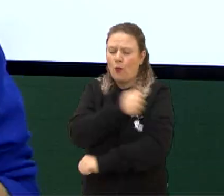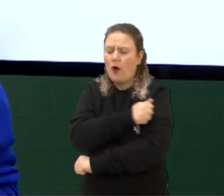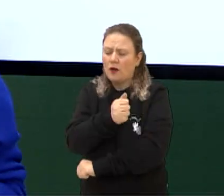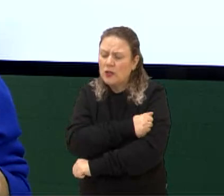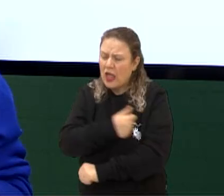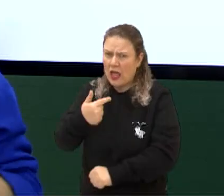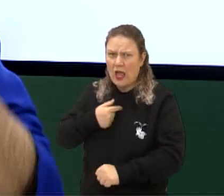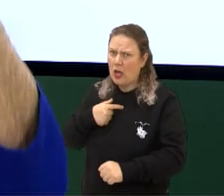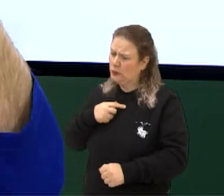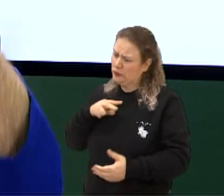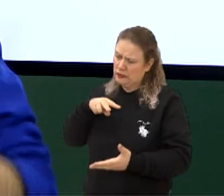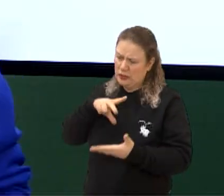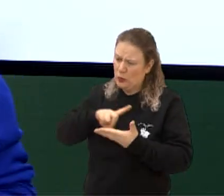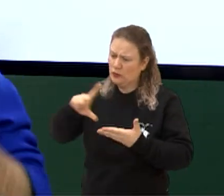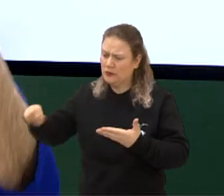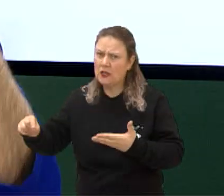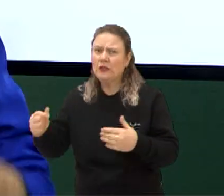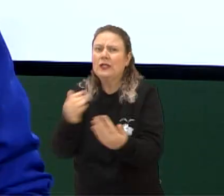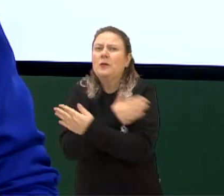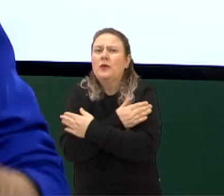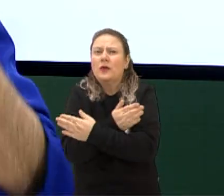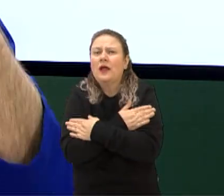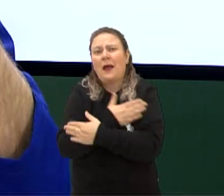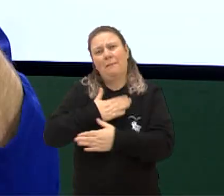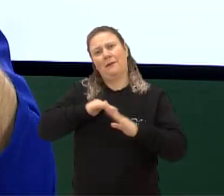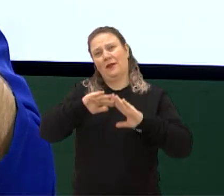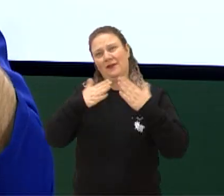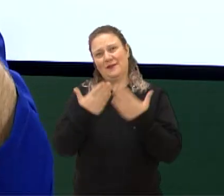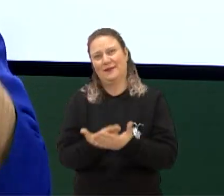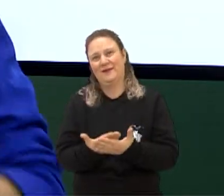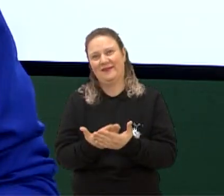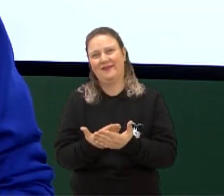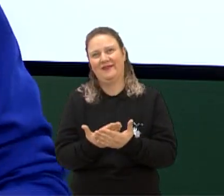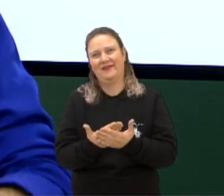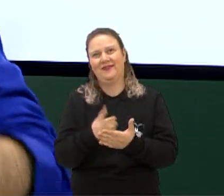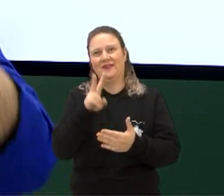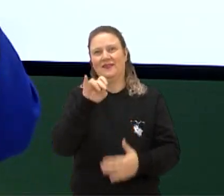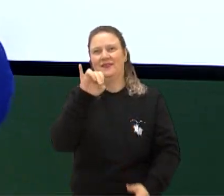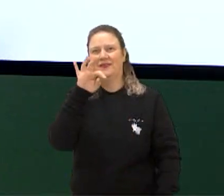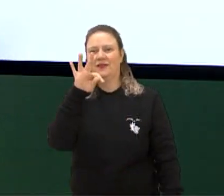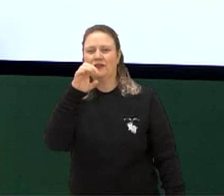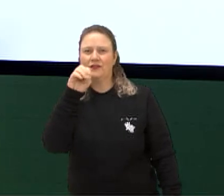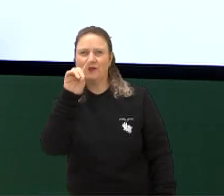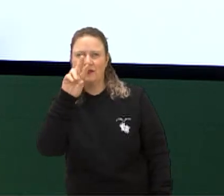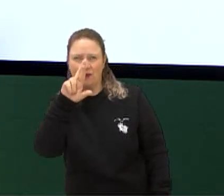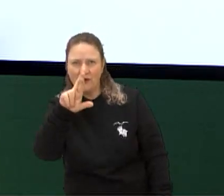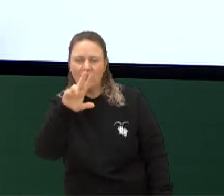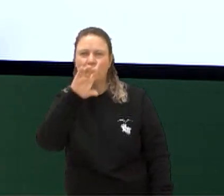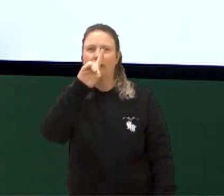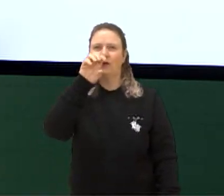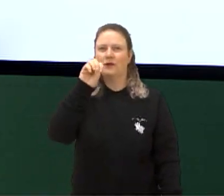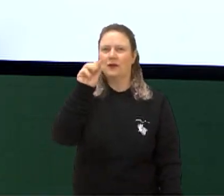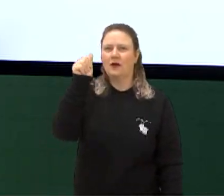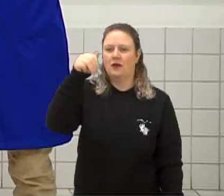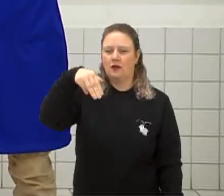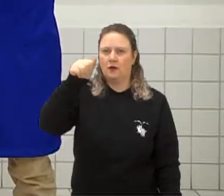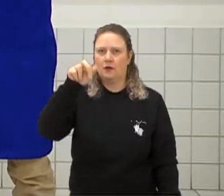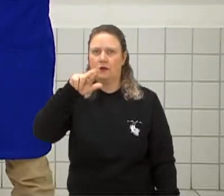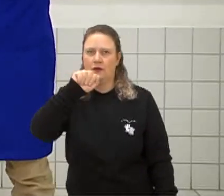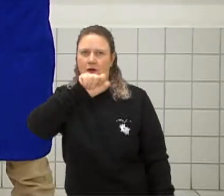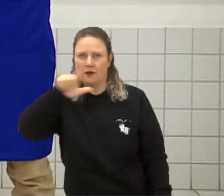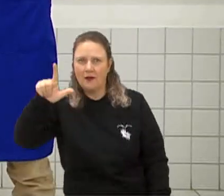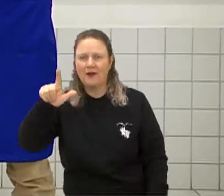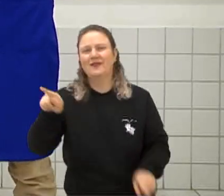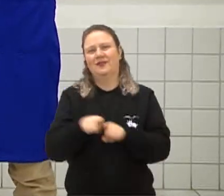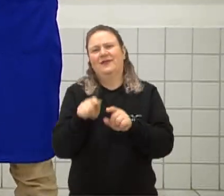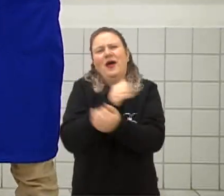não saio daqui enquanto não mandarem um abraço para a minha escola, o Colégio Vitor do Amaral, tá? Então, aí um abraço aí, então, pessoal